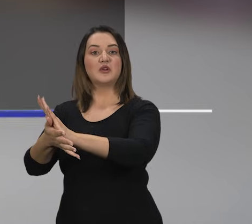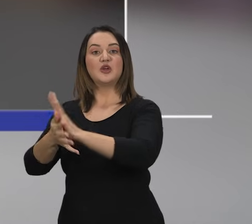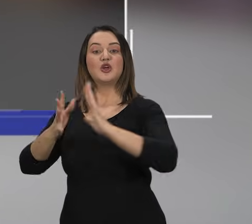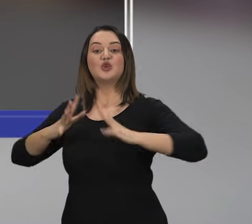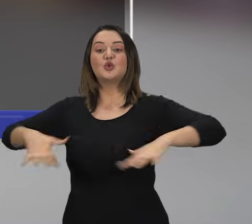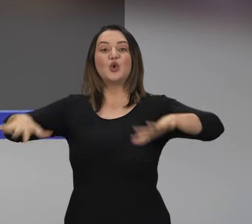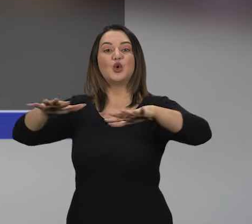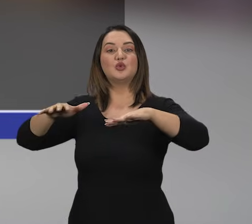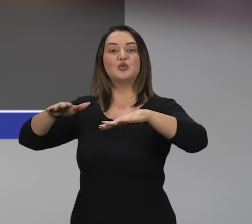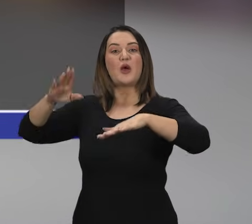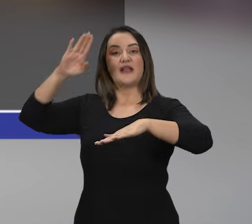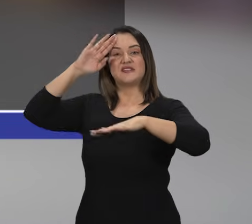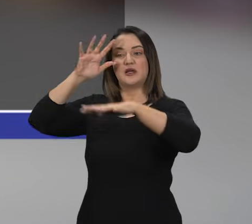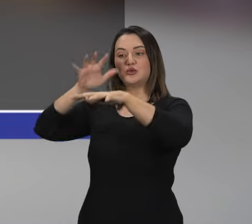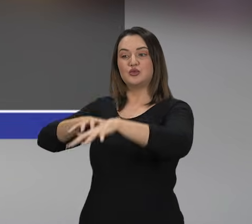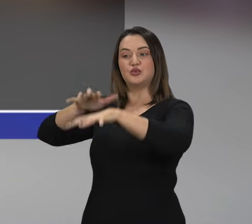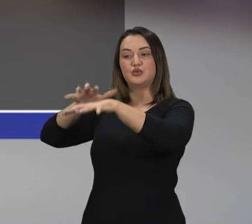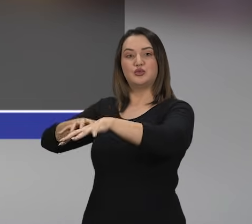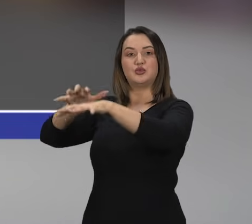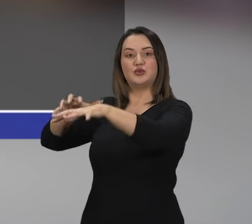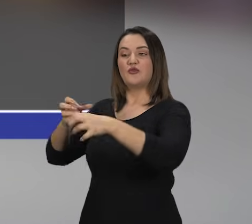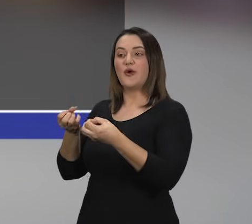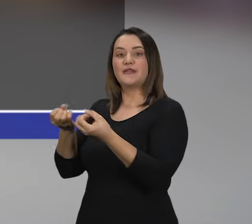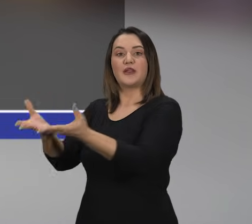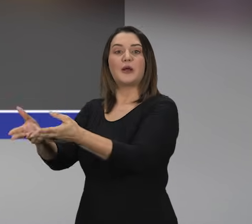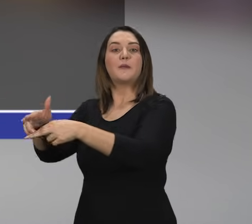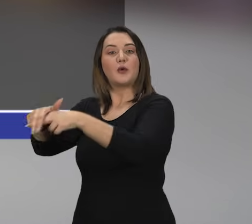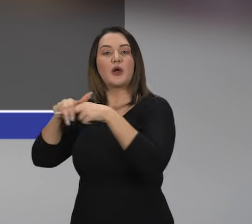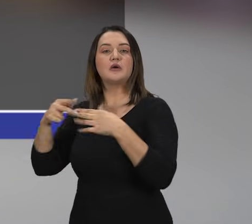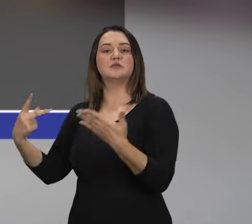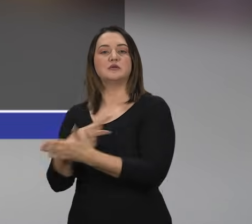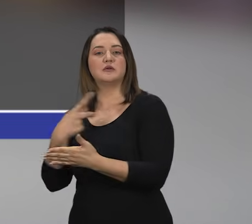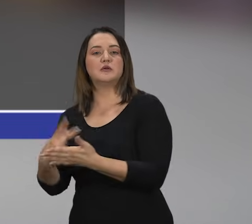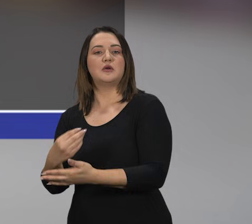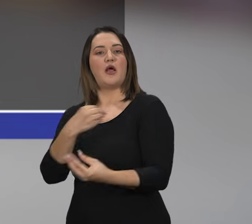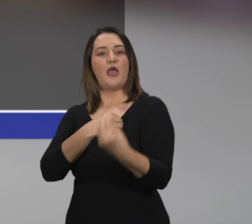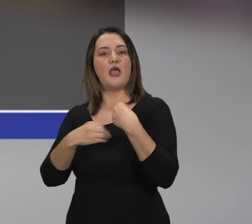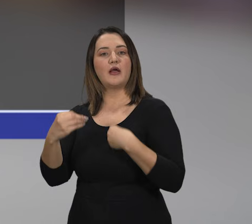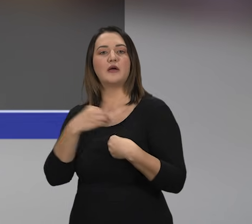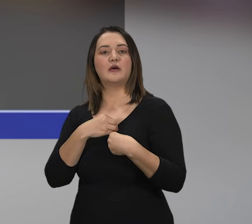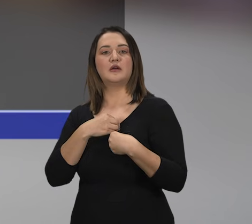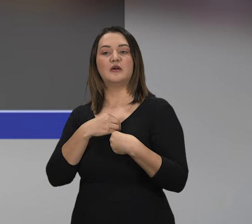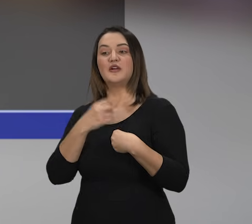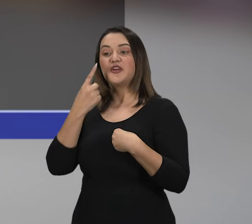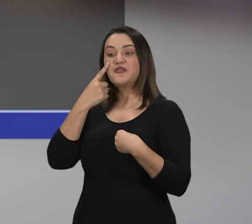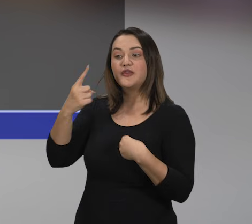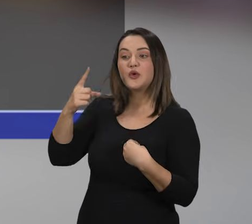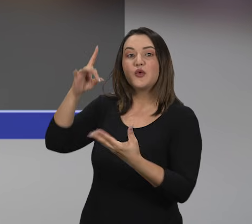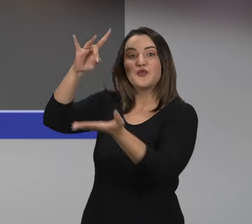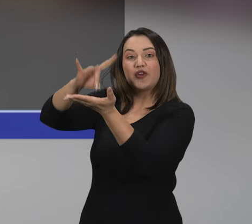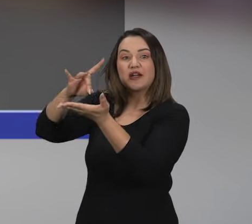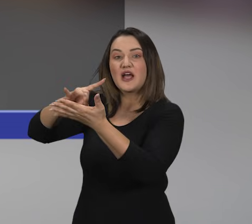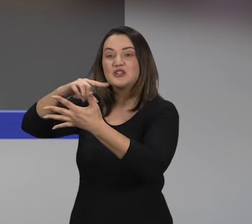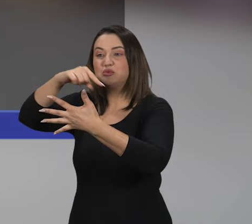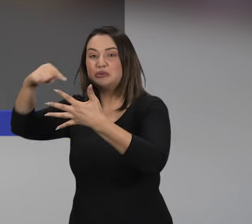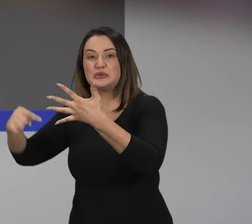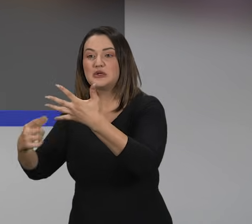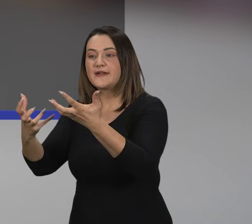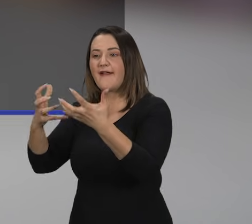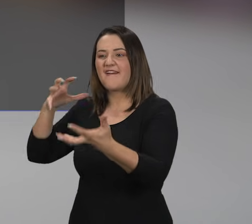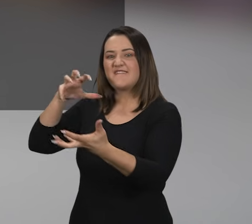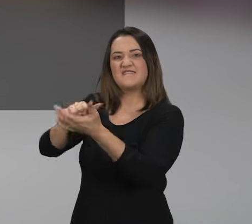12, o exército lhe foi entregue com o sacrifício diário, por causa das transgressões, e deitou por terra a verdade, e o que